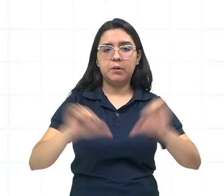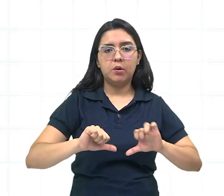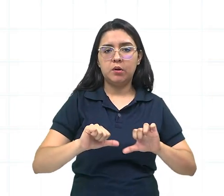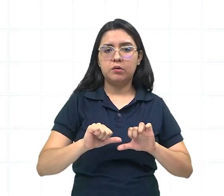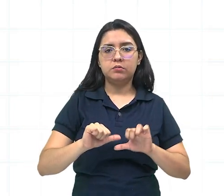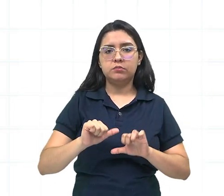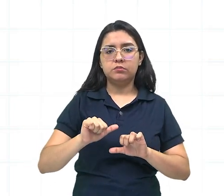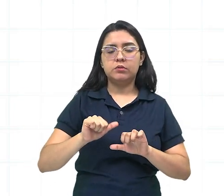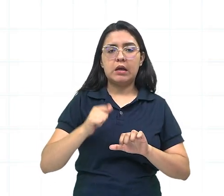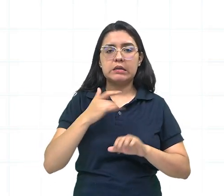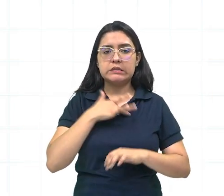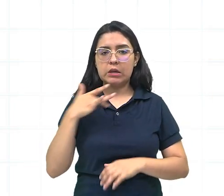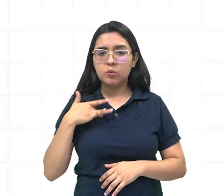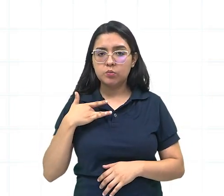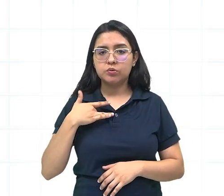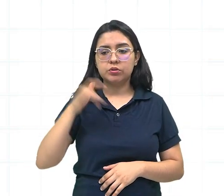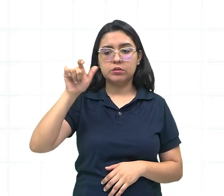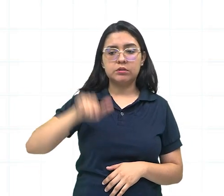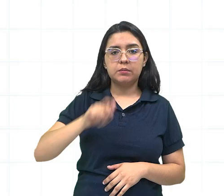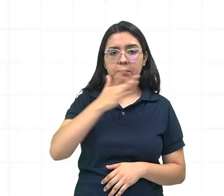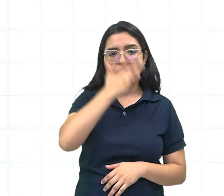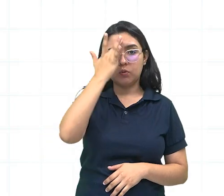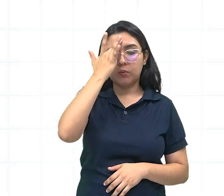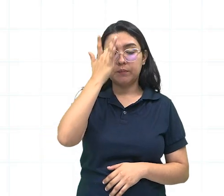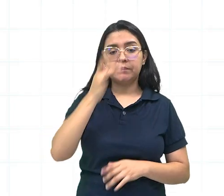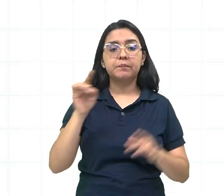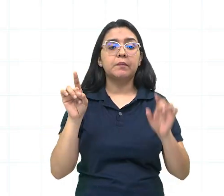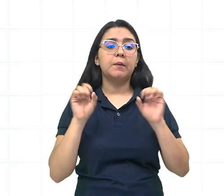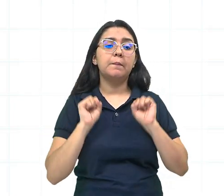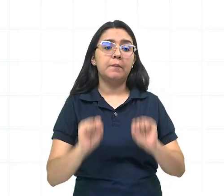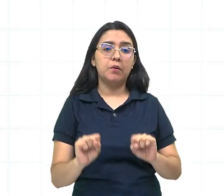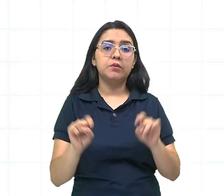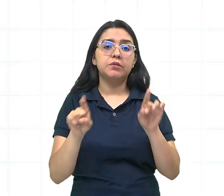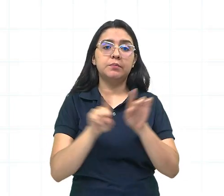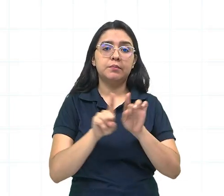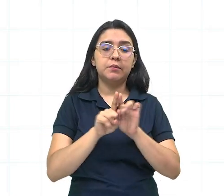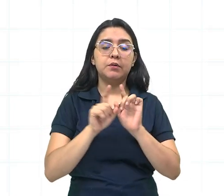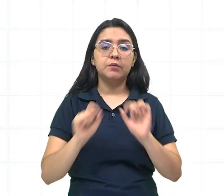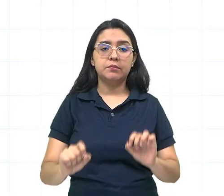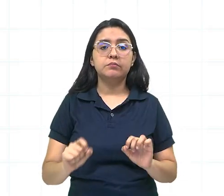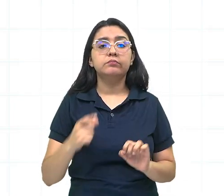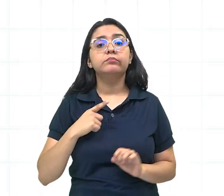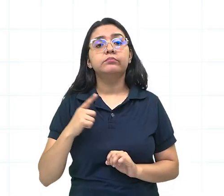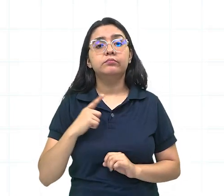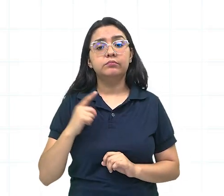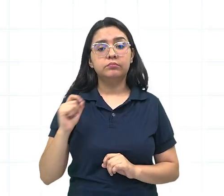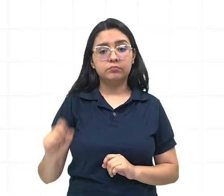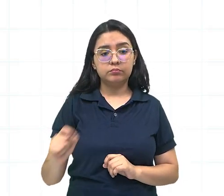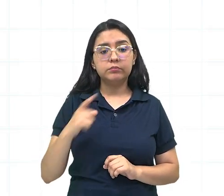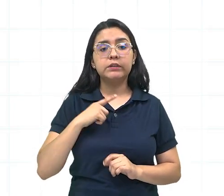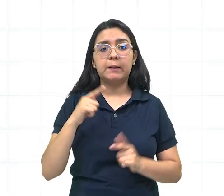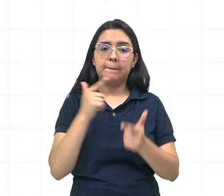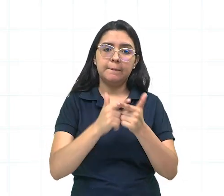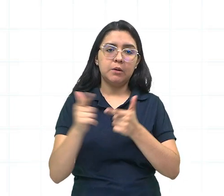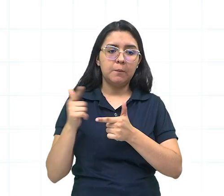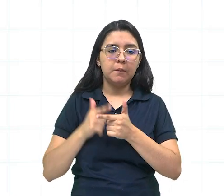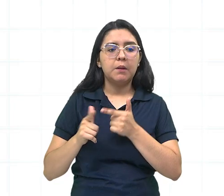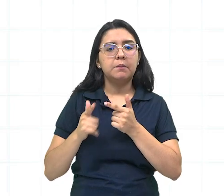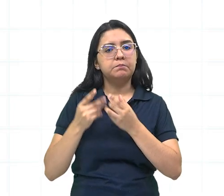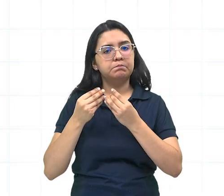a vida, a saúde da vítima, e ela pode, então, vir a ter sérios